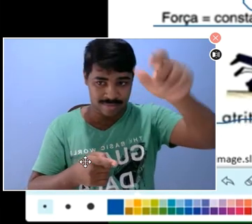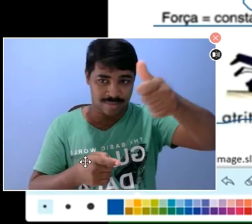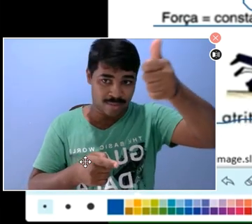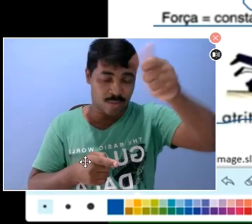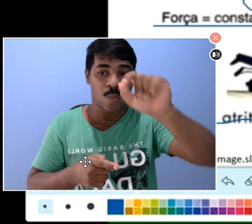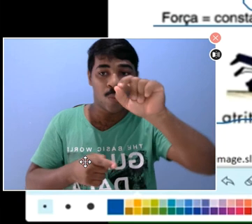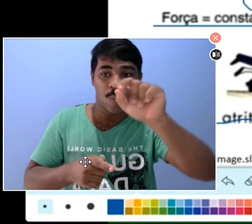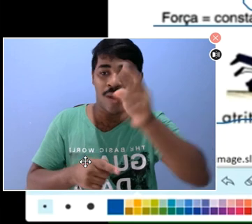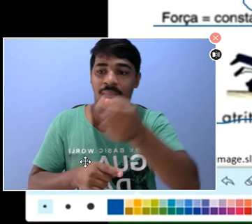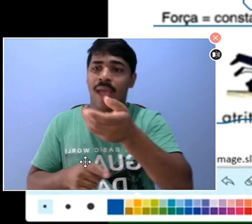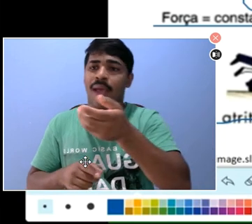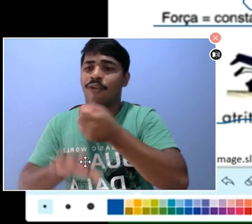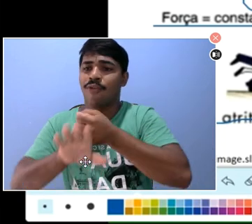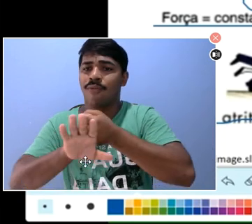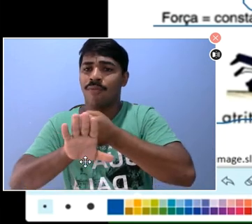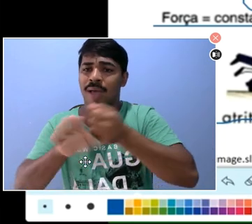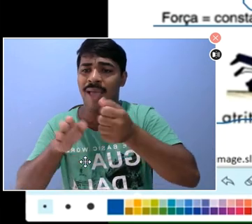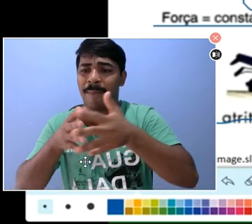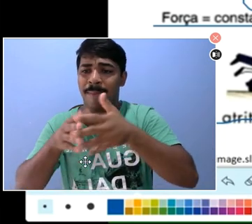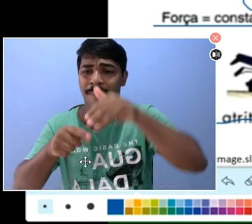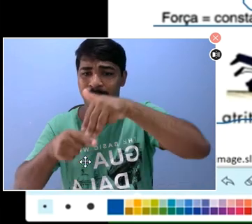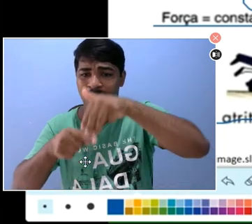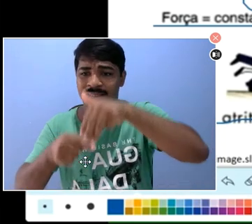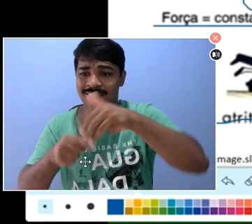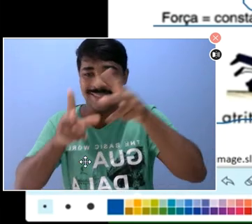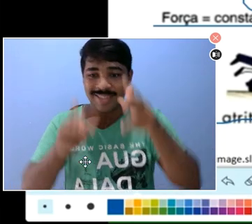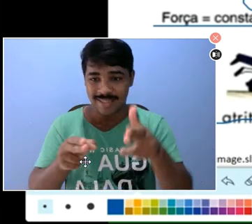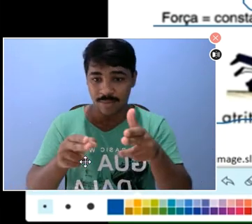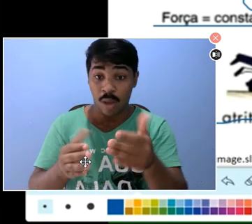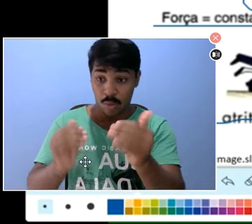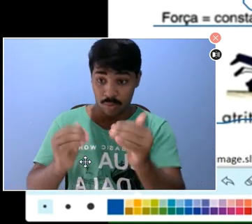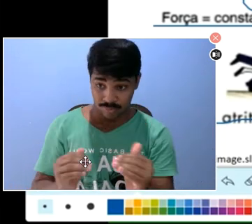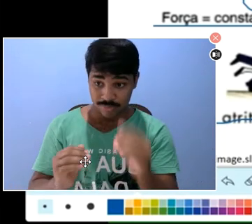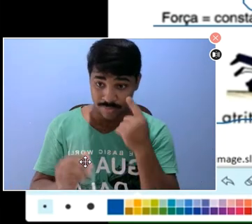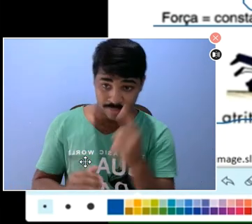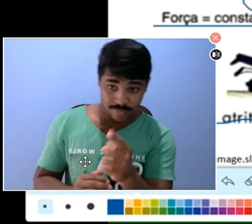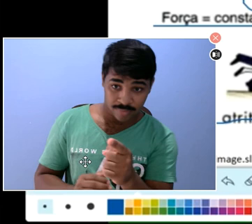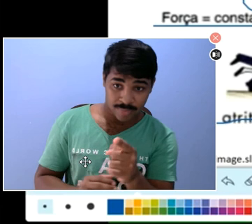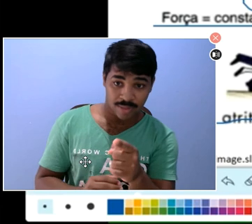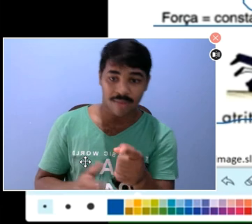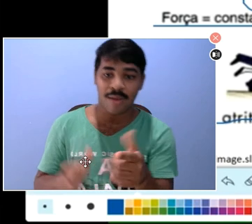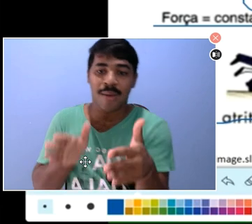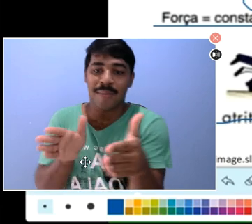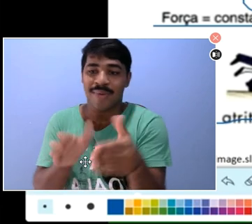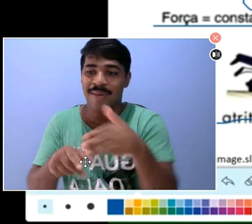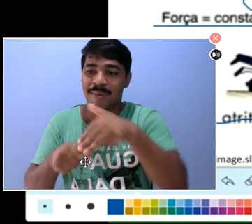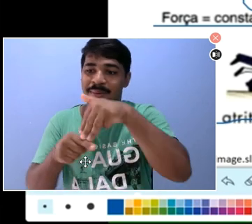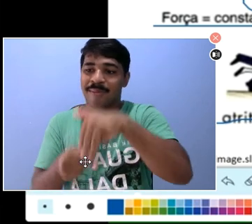uma força dissipativa e ela vai prejudicar o movimento. Então, temos